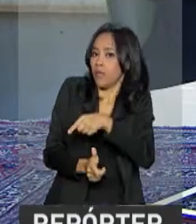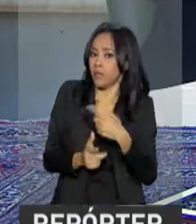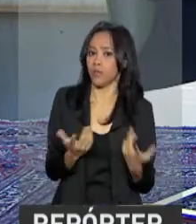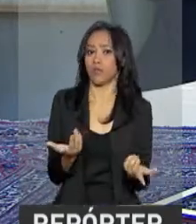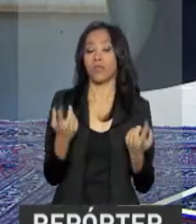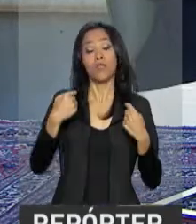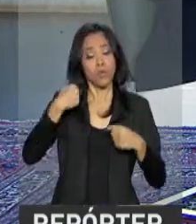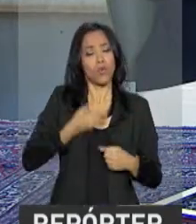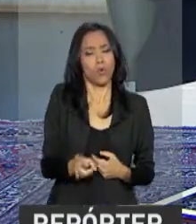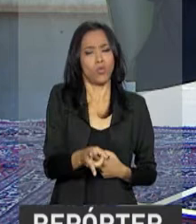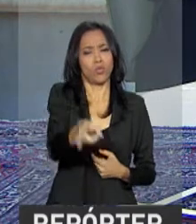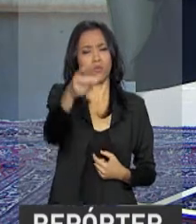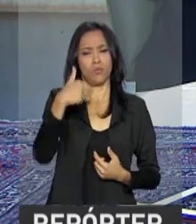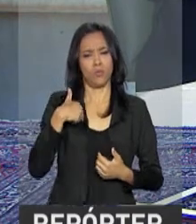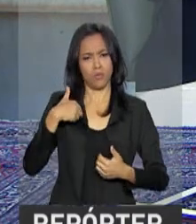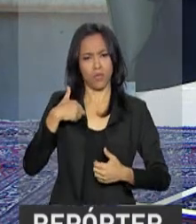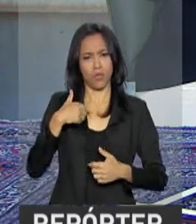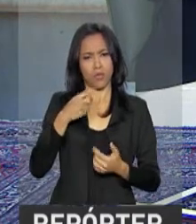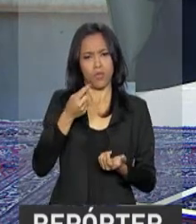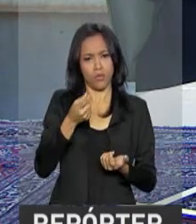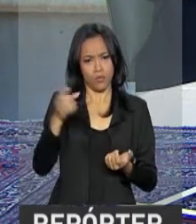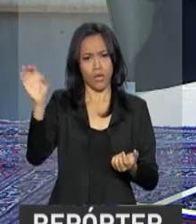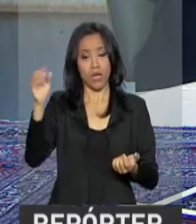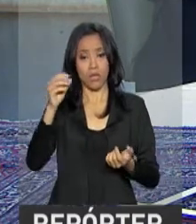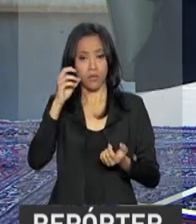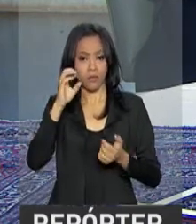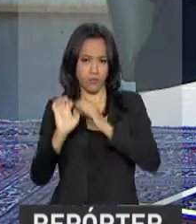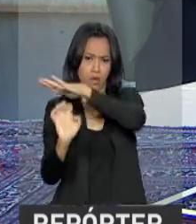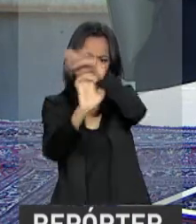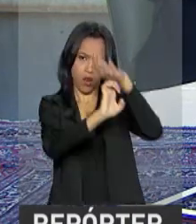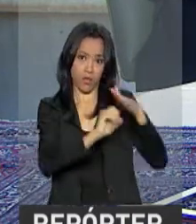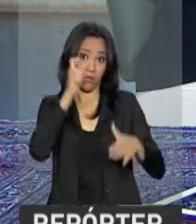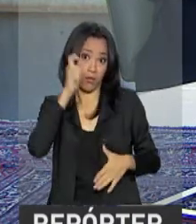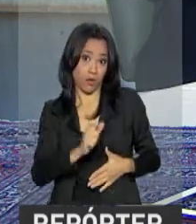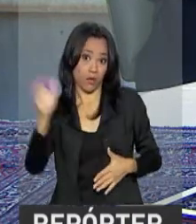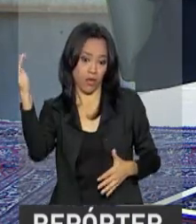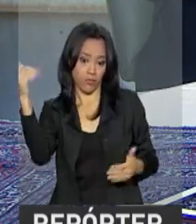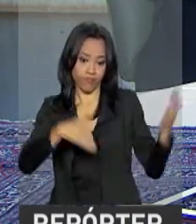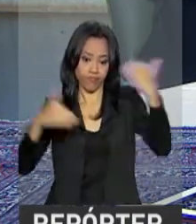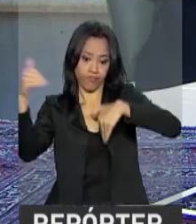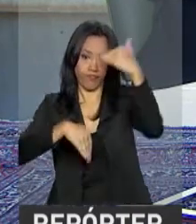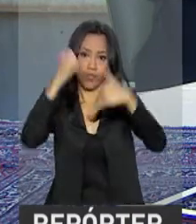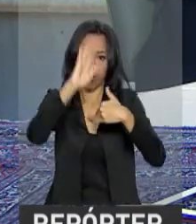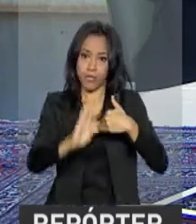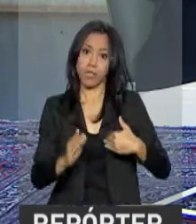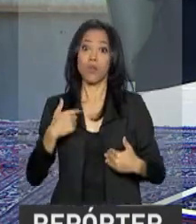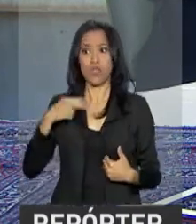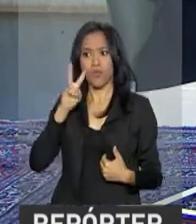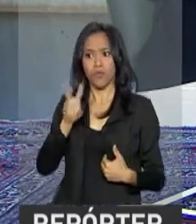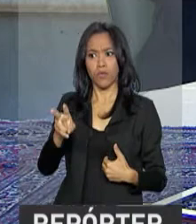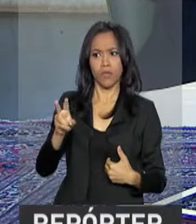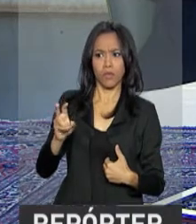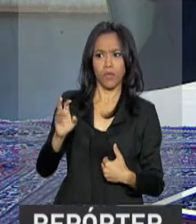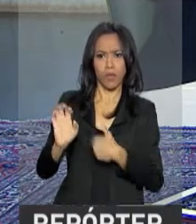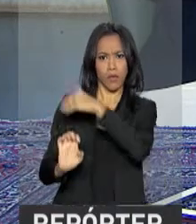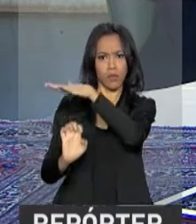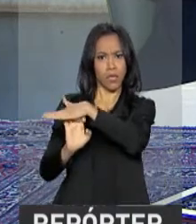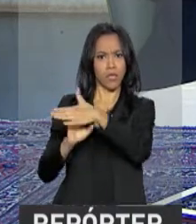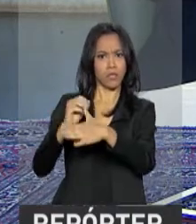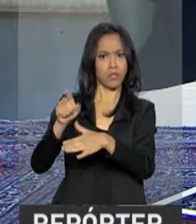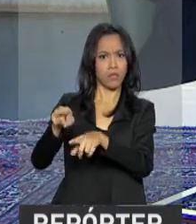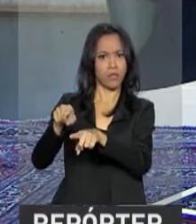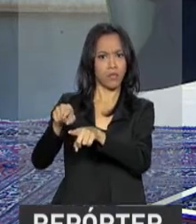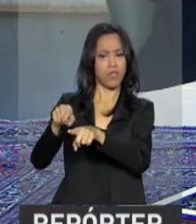feitos no nosso país ainda recentemente eu recebi a empresas automotivas que inaugurava o seu terceiro turno por todos são